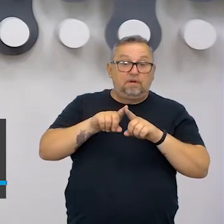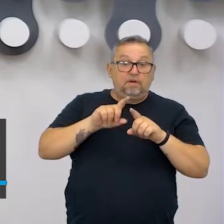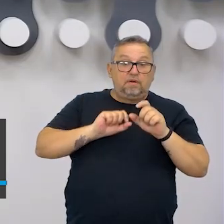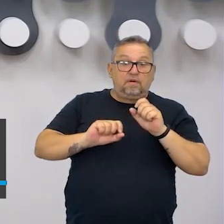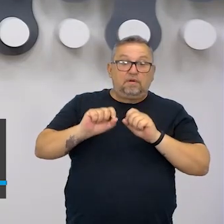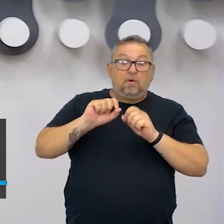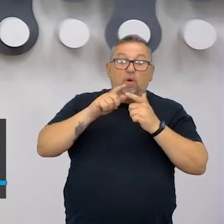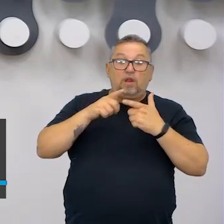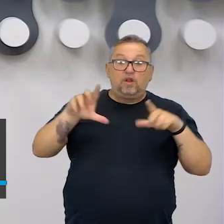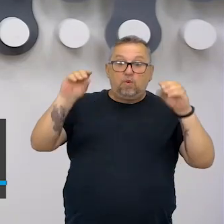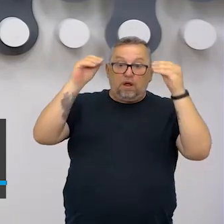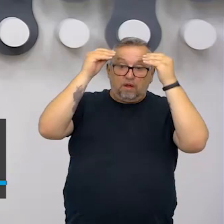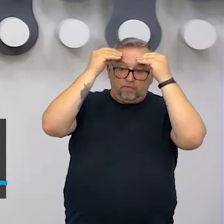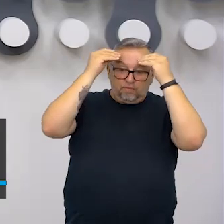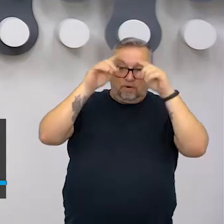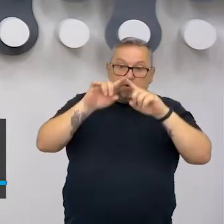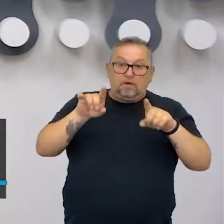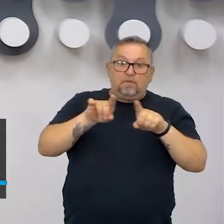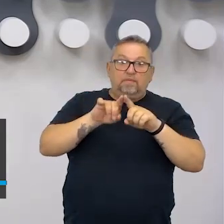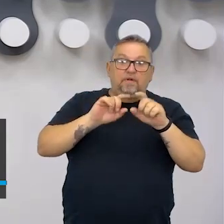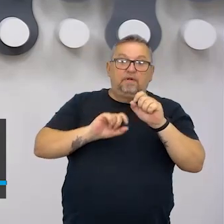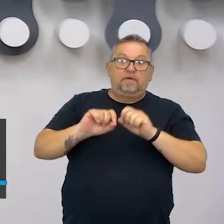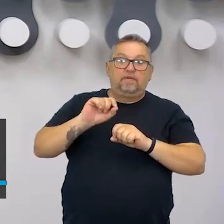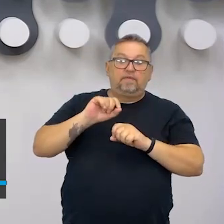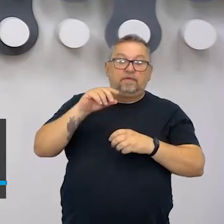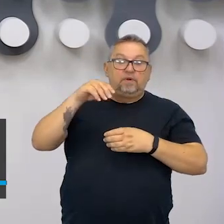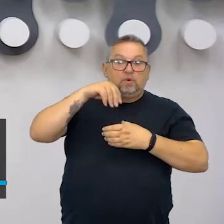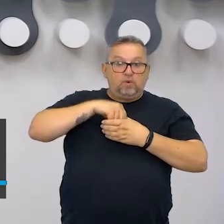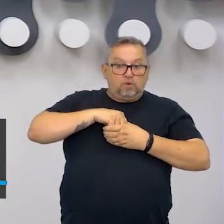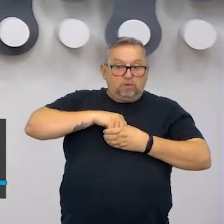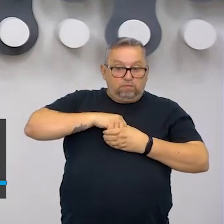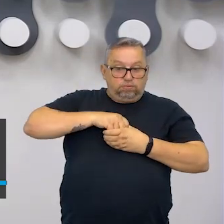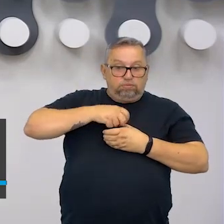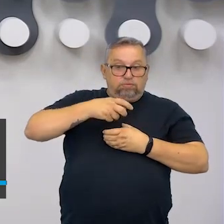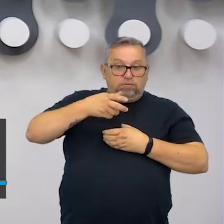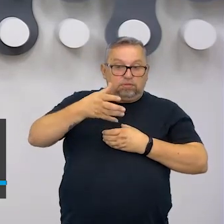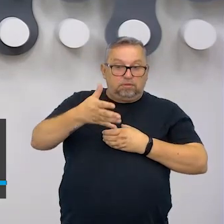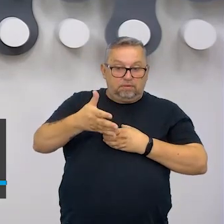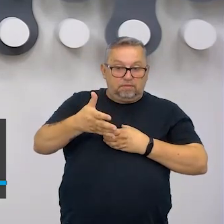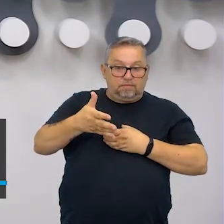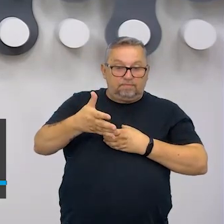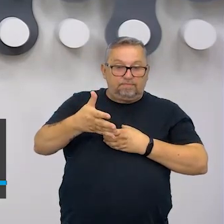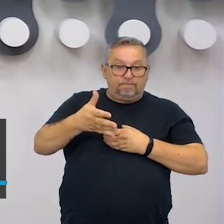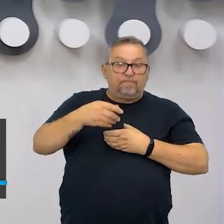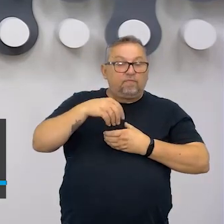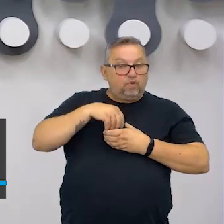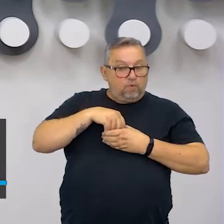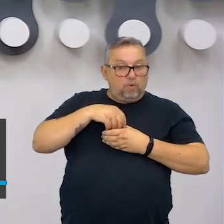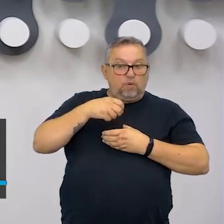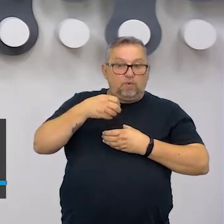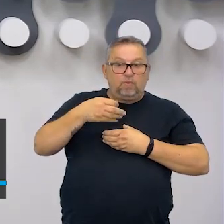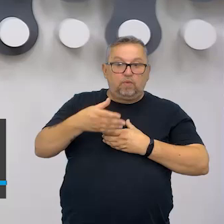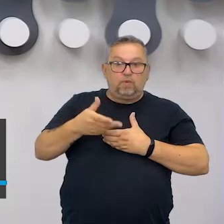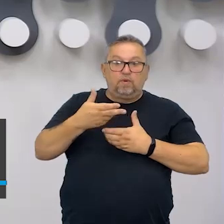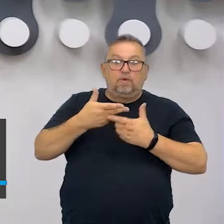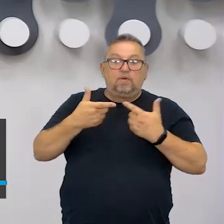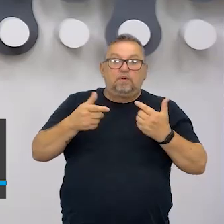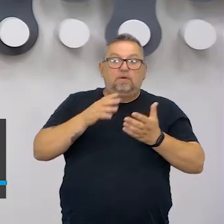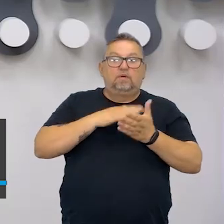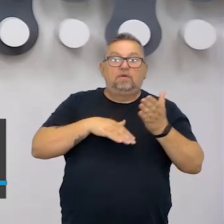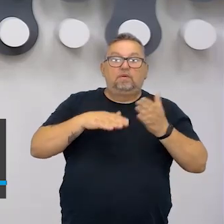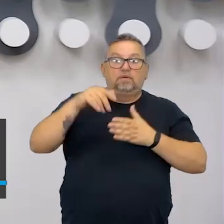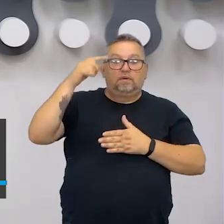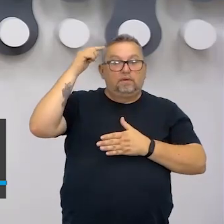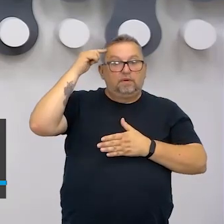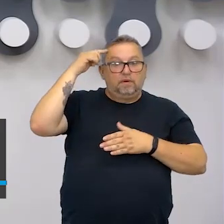sujeito ele vai exteriorizar a sua subjetividade, ou seja, ele vai externar todas aquelas